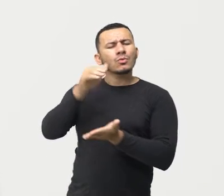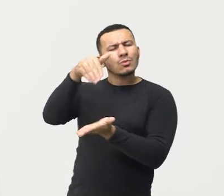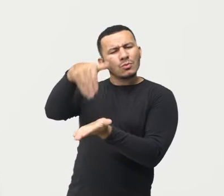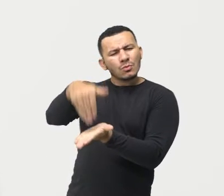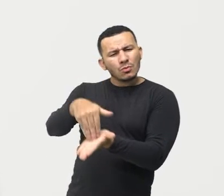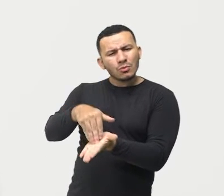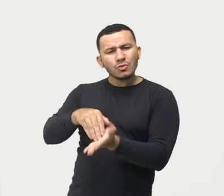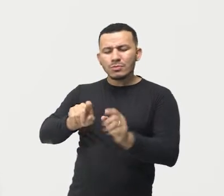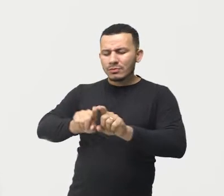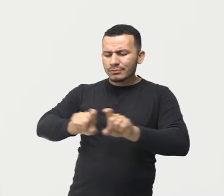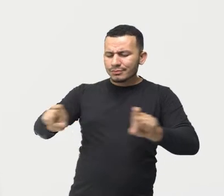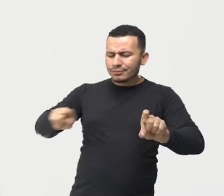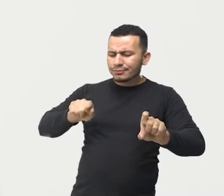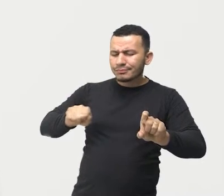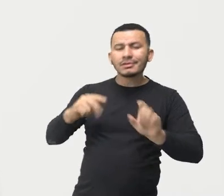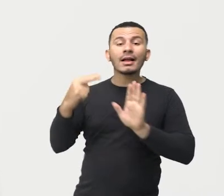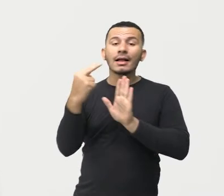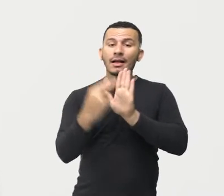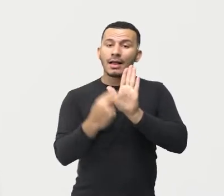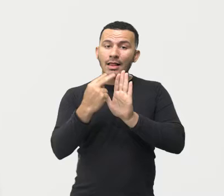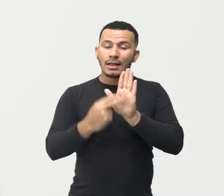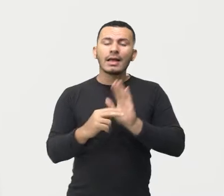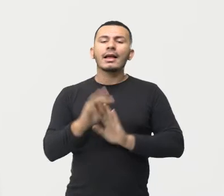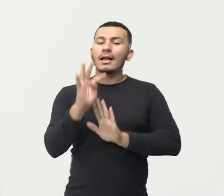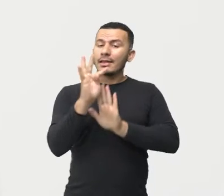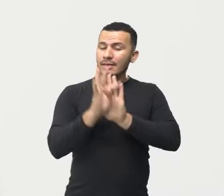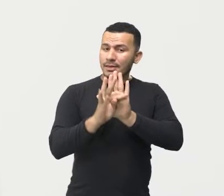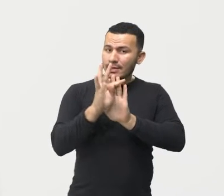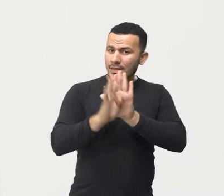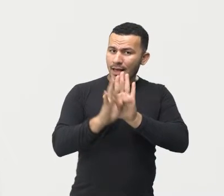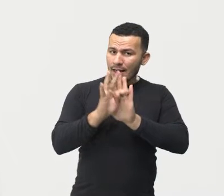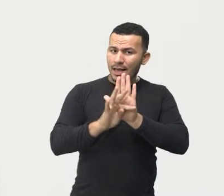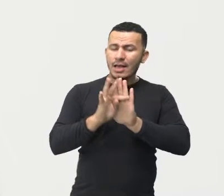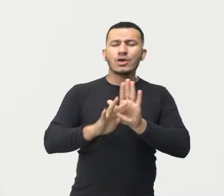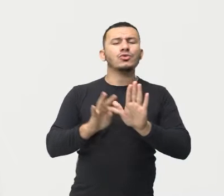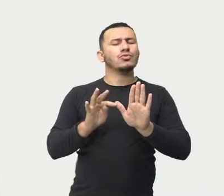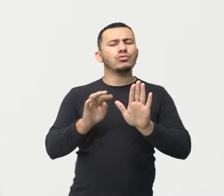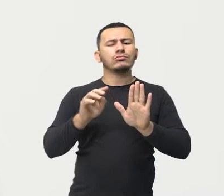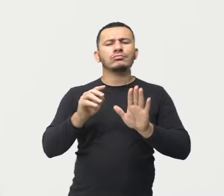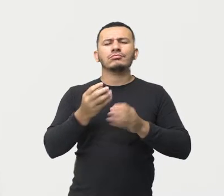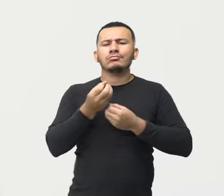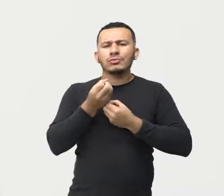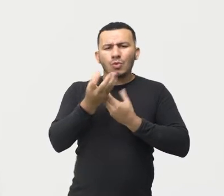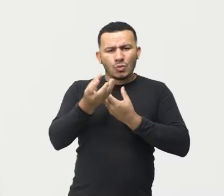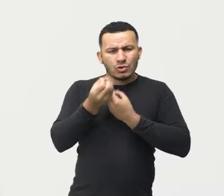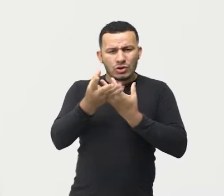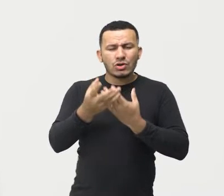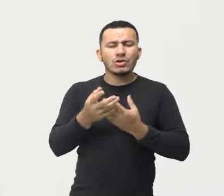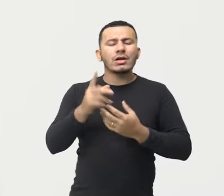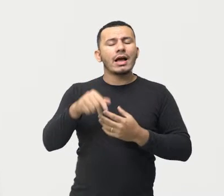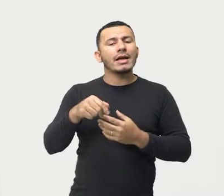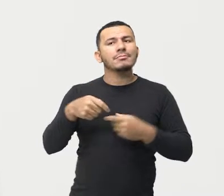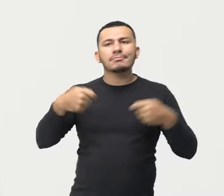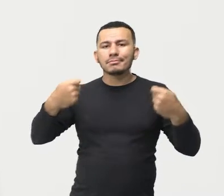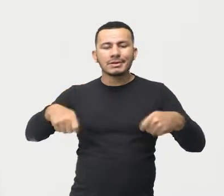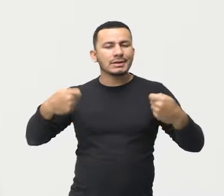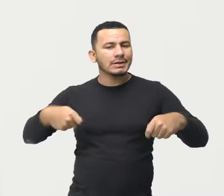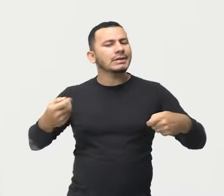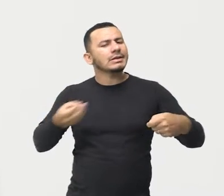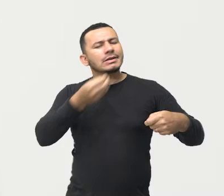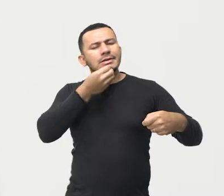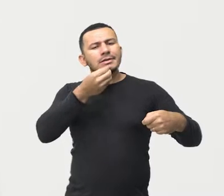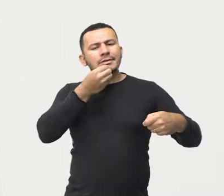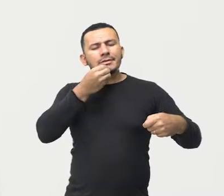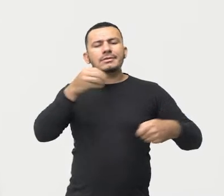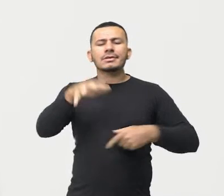final, ela demonstra que textos informativos como esse tipo de conteúdo são um serviço